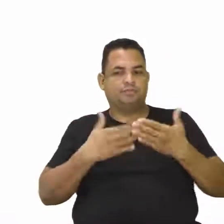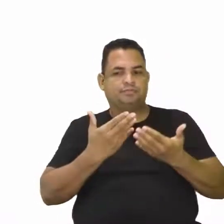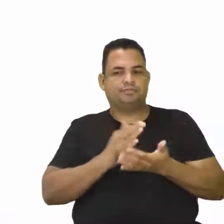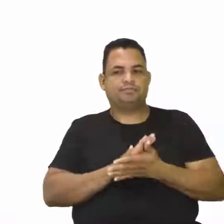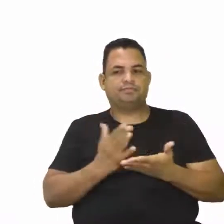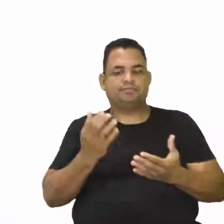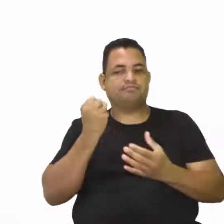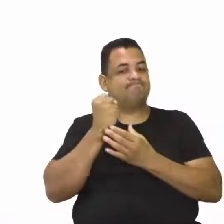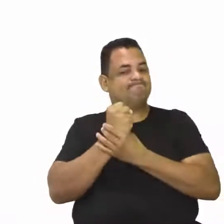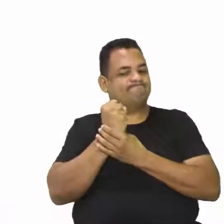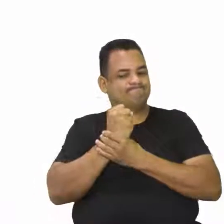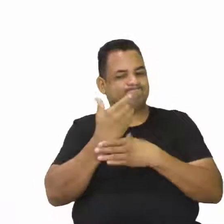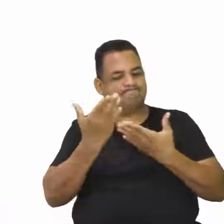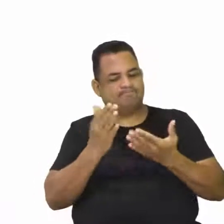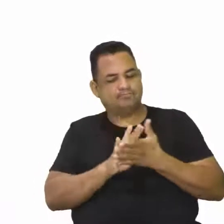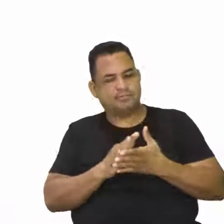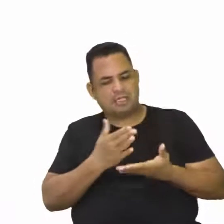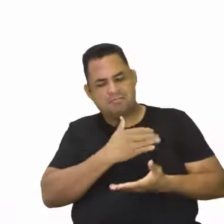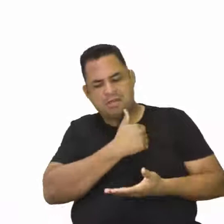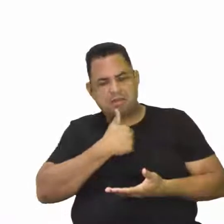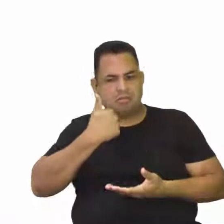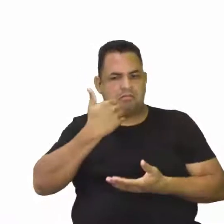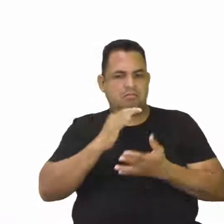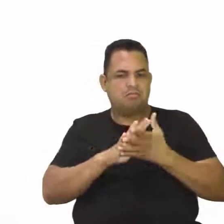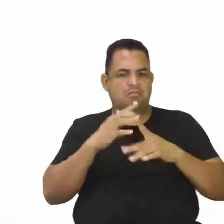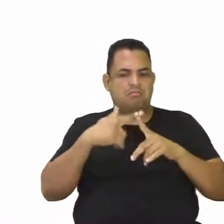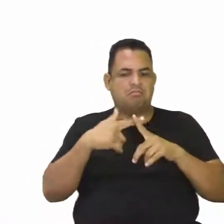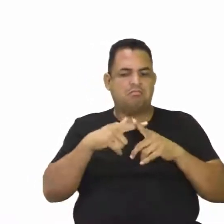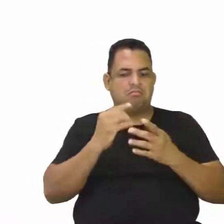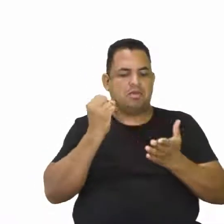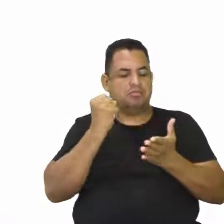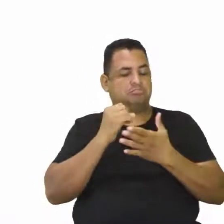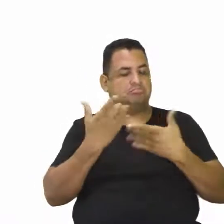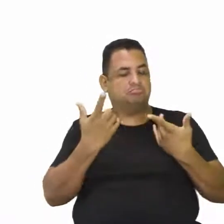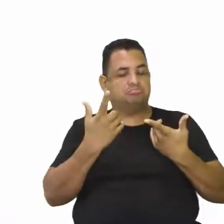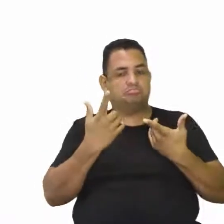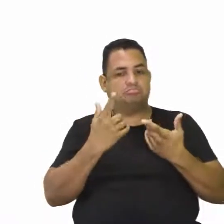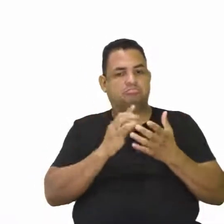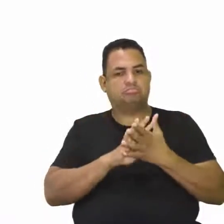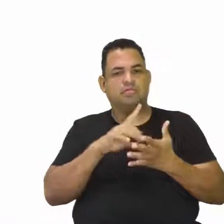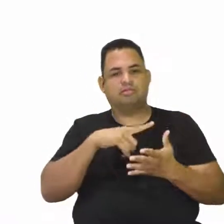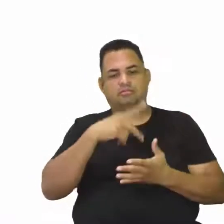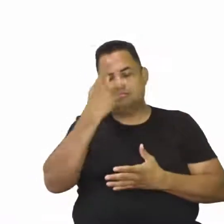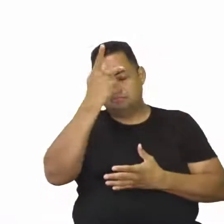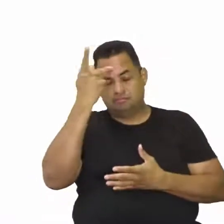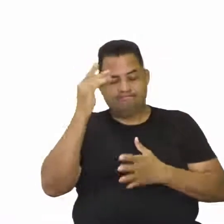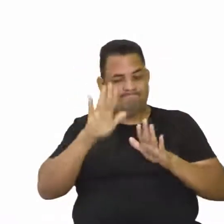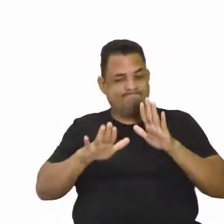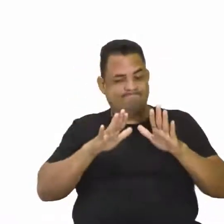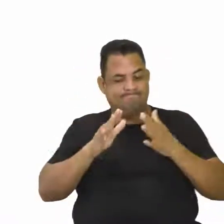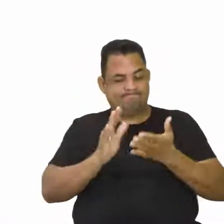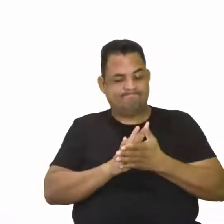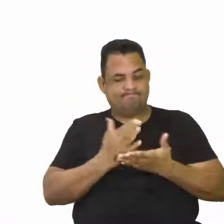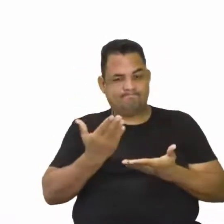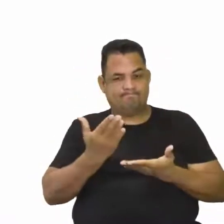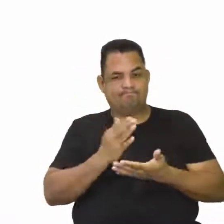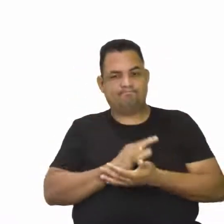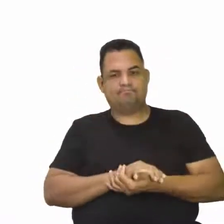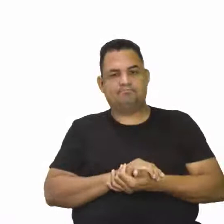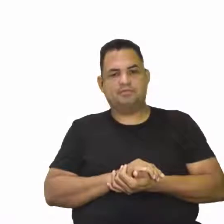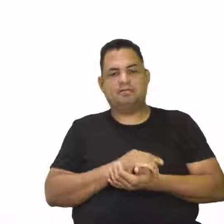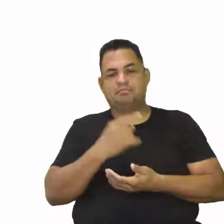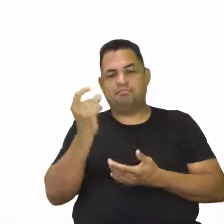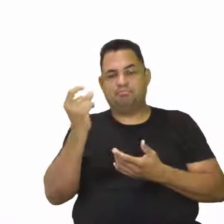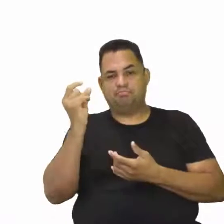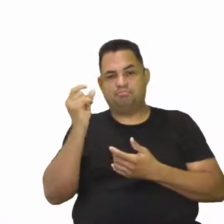ser seguro, que é mais cômodo e porque é mais autêntico, muita gente, às vezes, acaba passando por